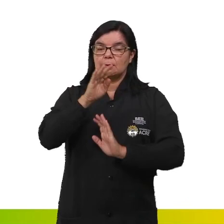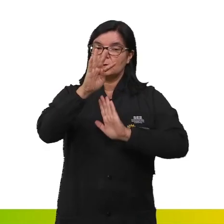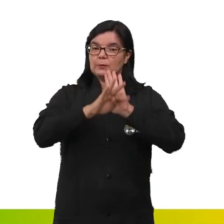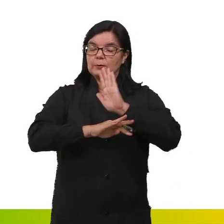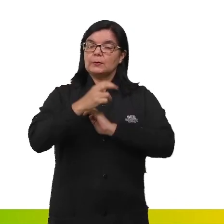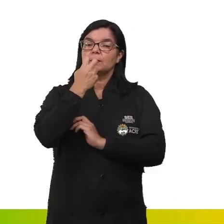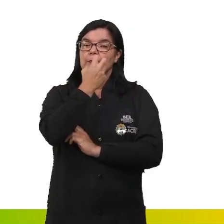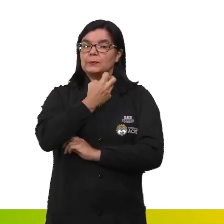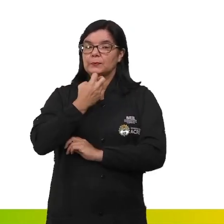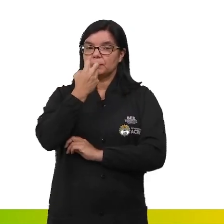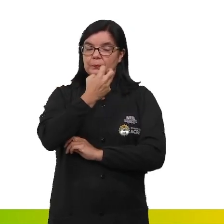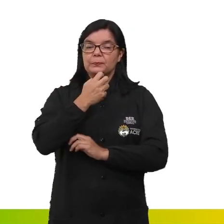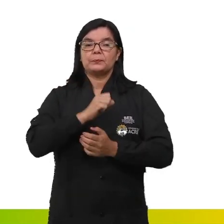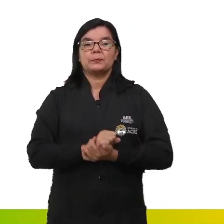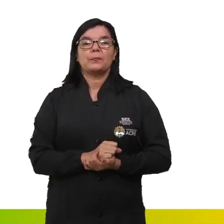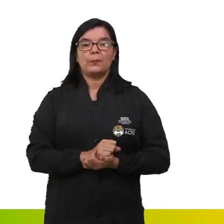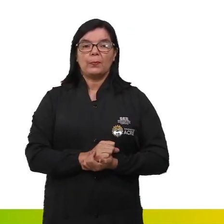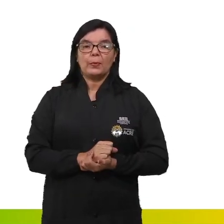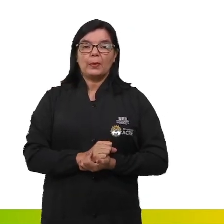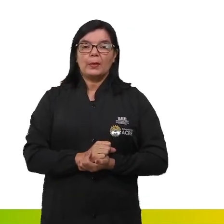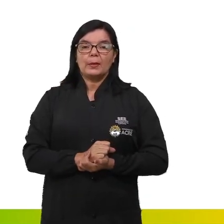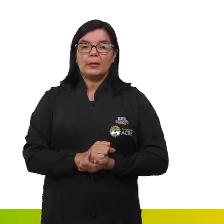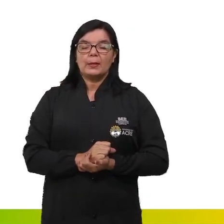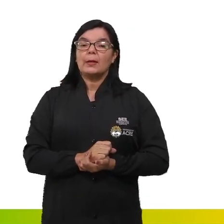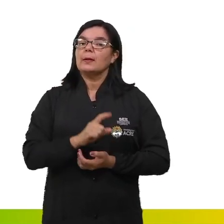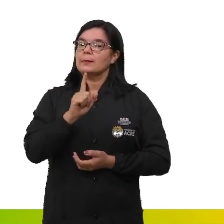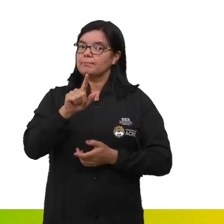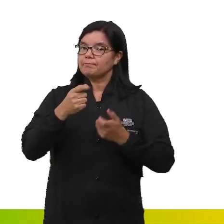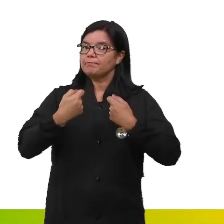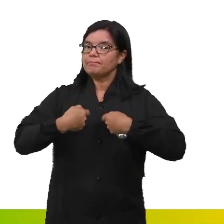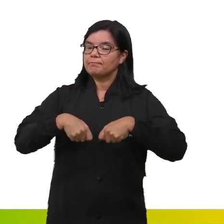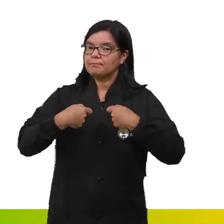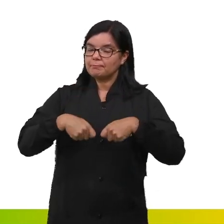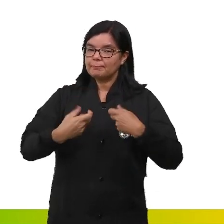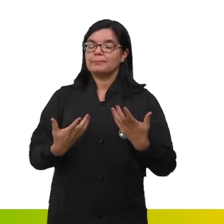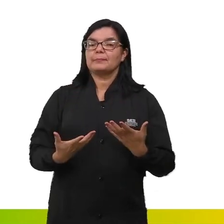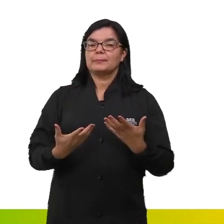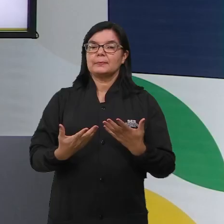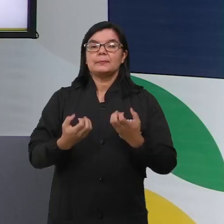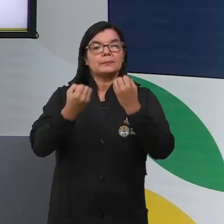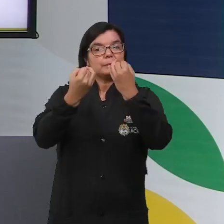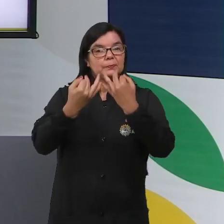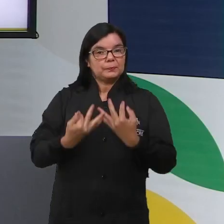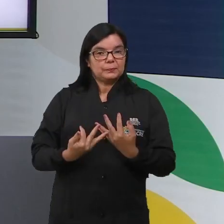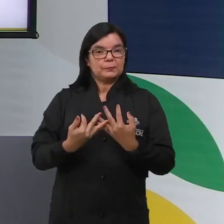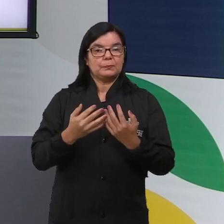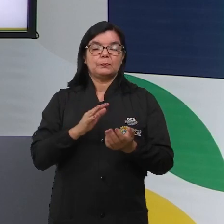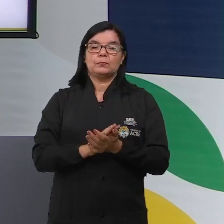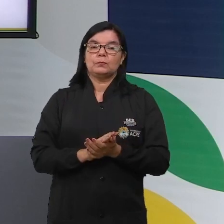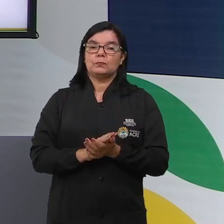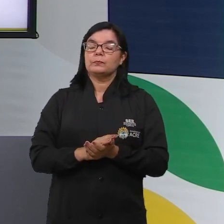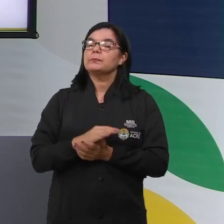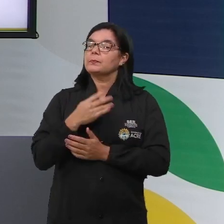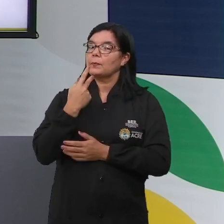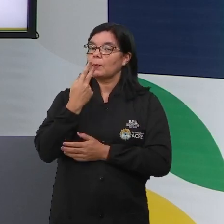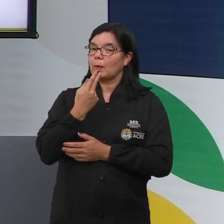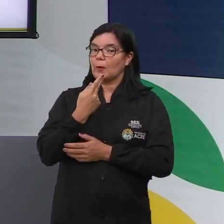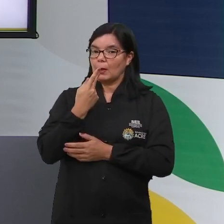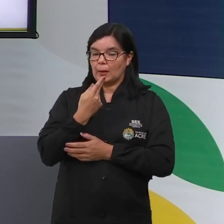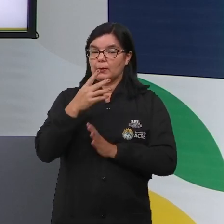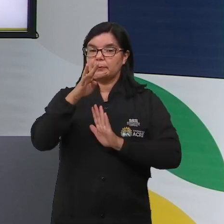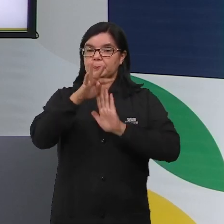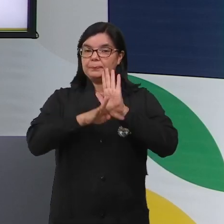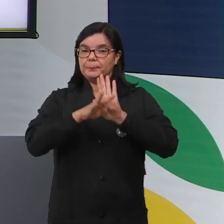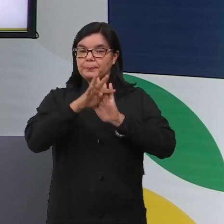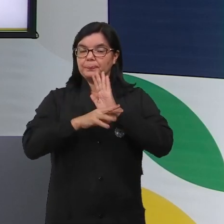textos orais, tá? E aí, é preciso que a gente fale, quando nós falamos de textos